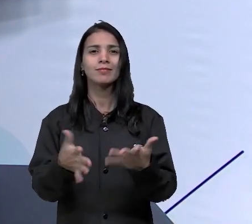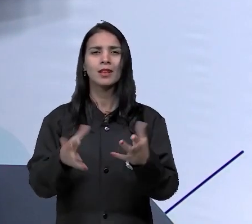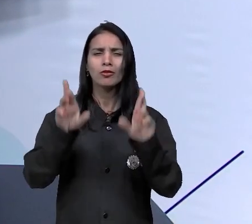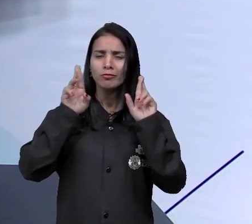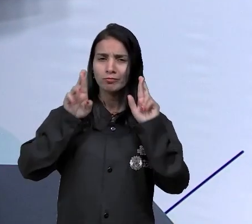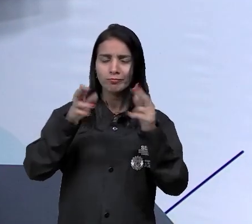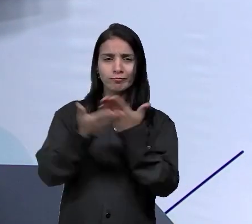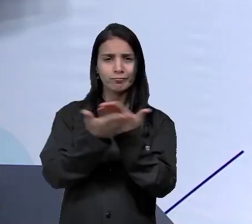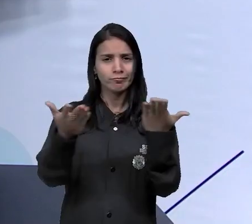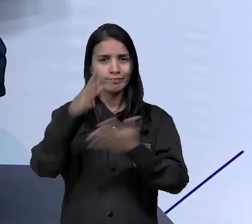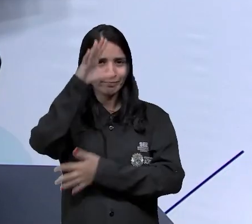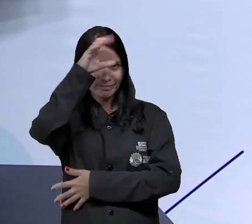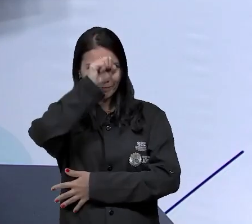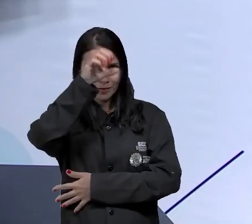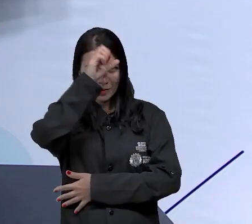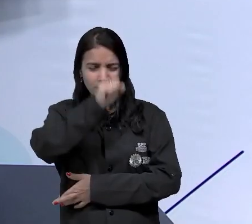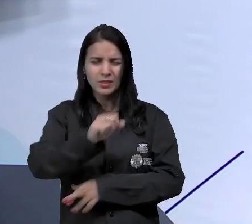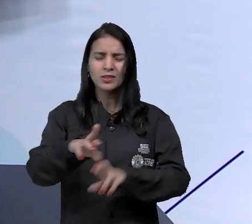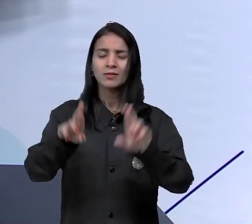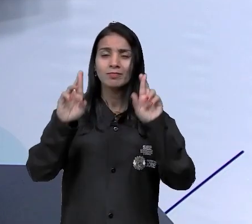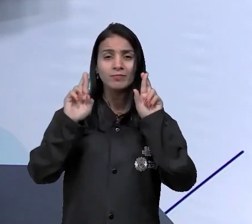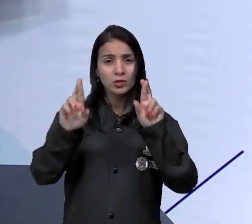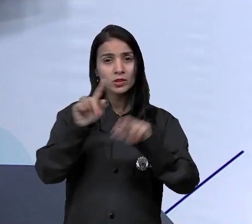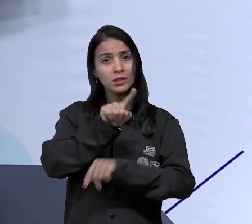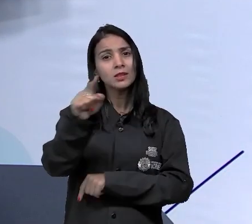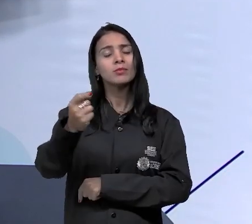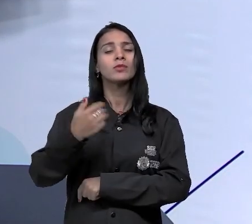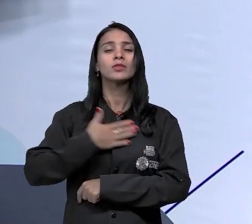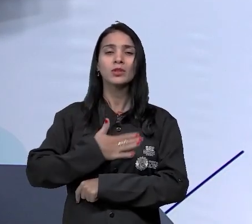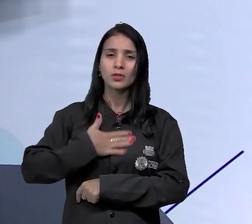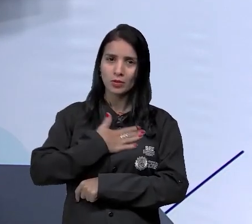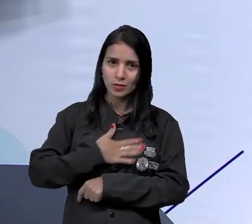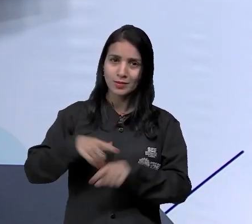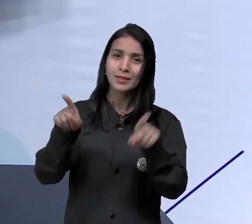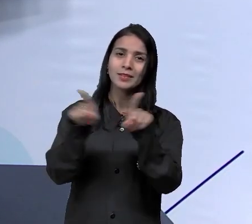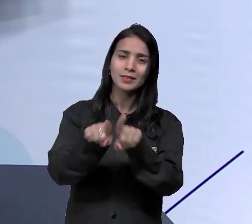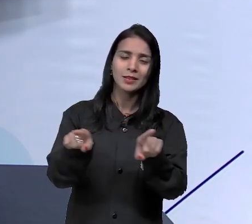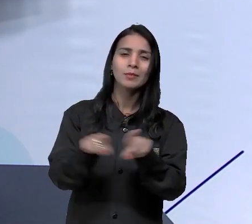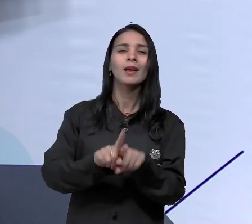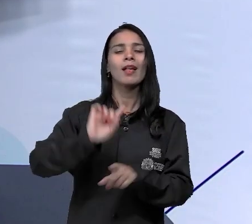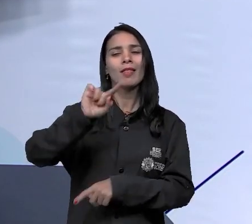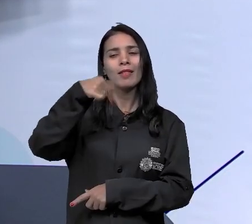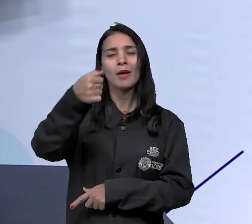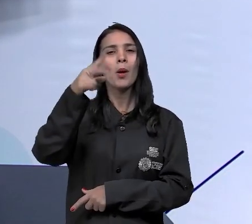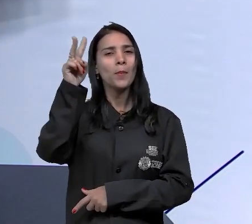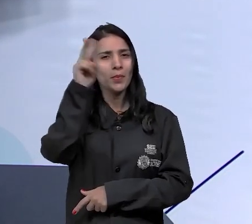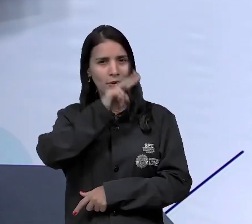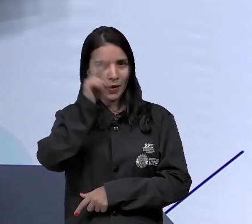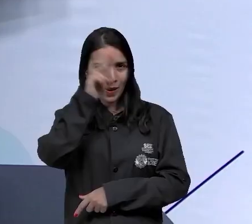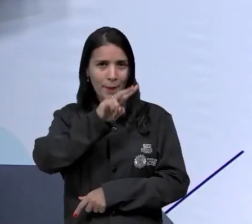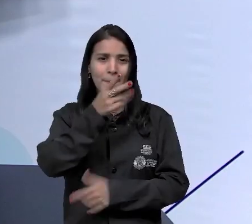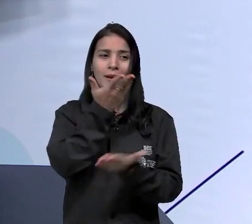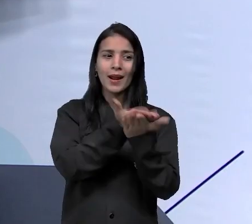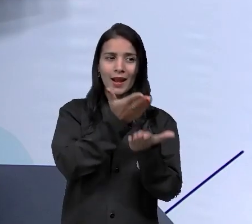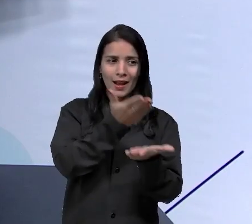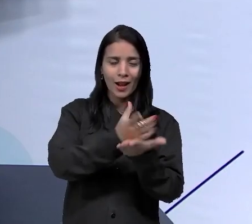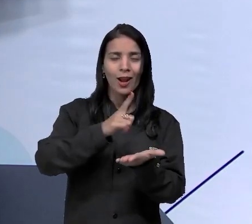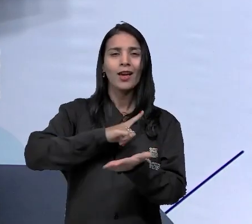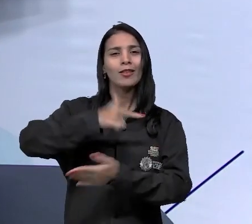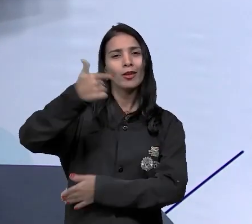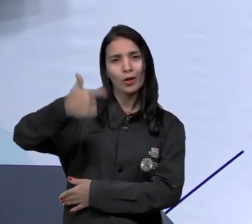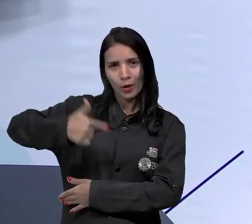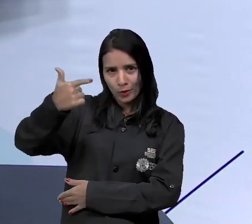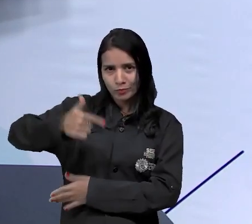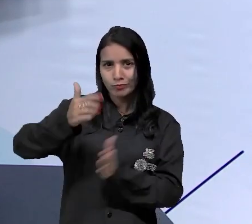vocês tenham compreendido, espero que vocês tenham gostado. Vou lembrar novamente que essa aula vai ter uma parte 2, então a gente